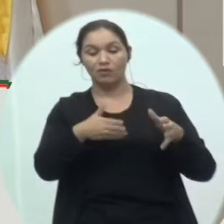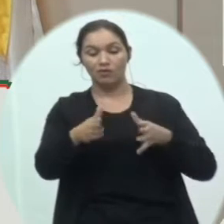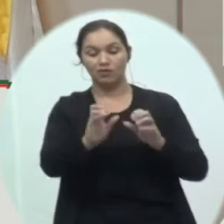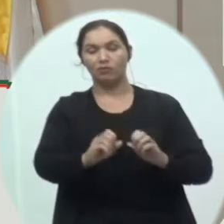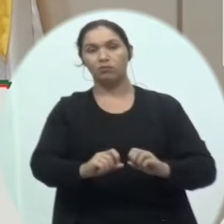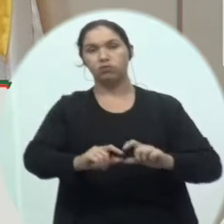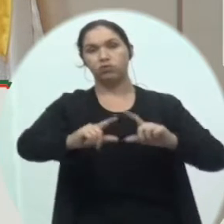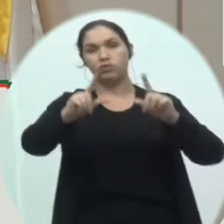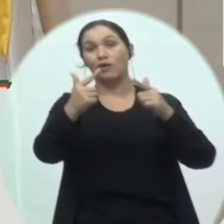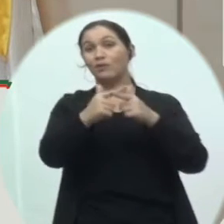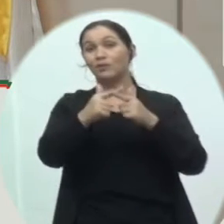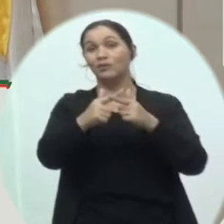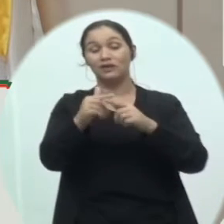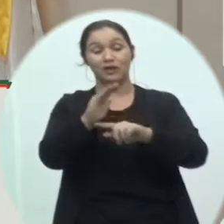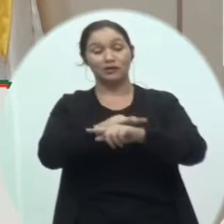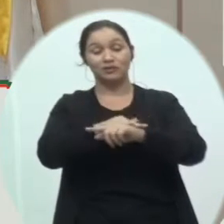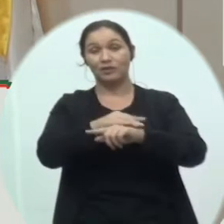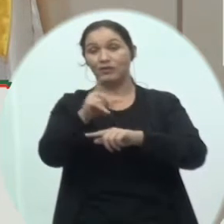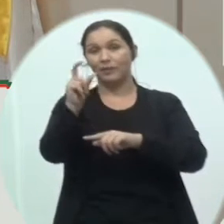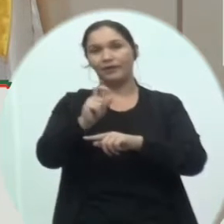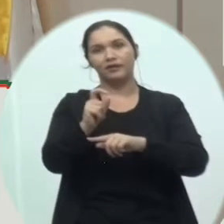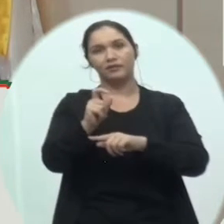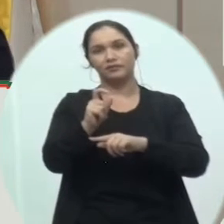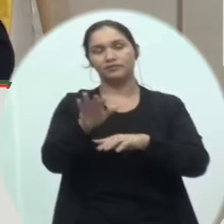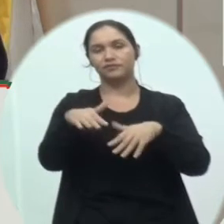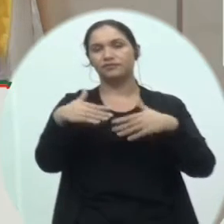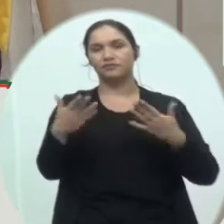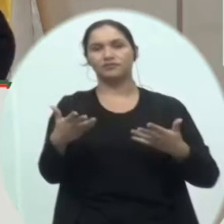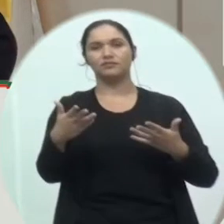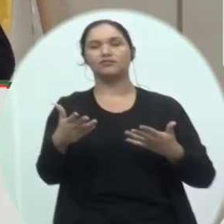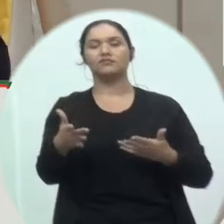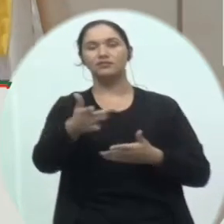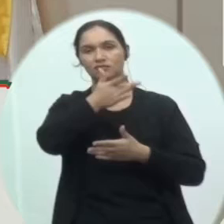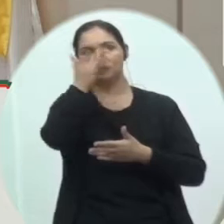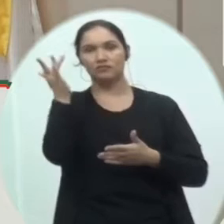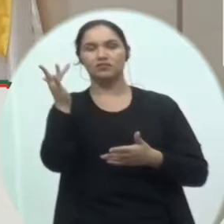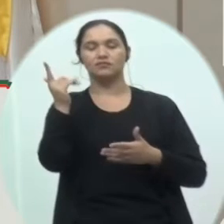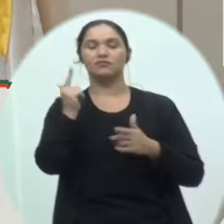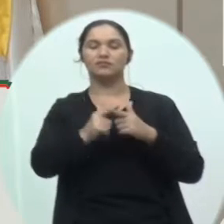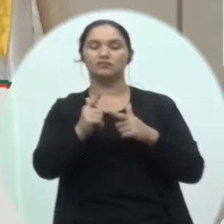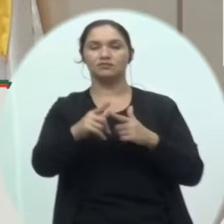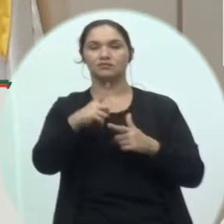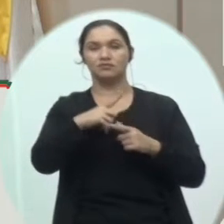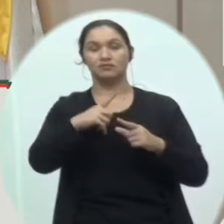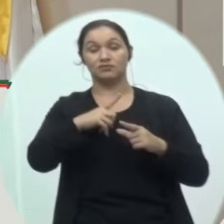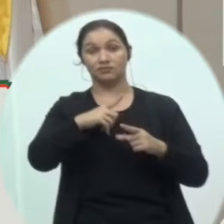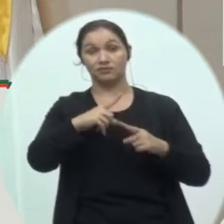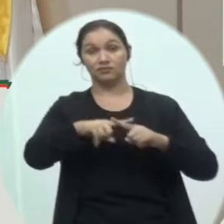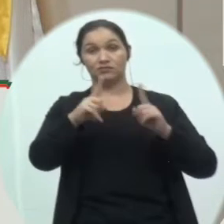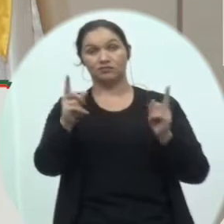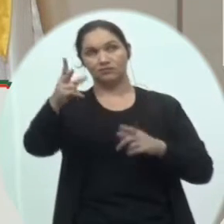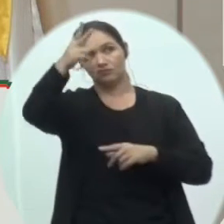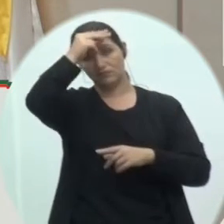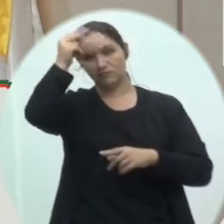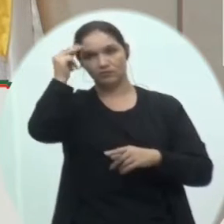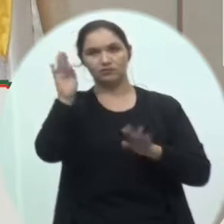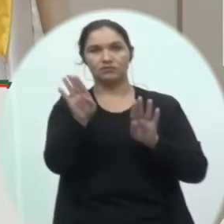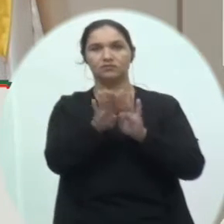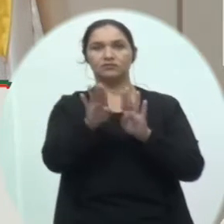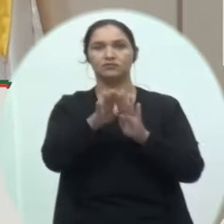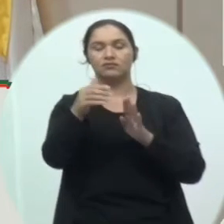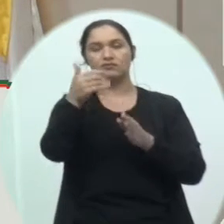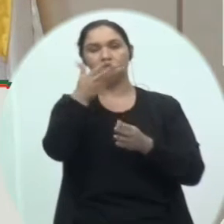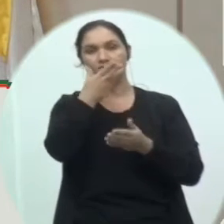período muito curto de tempo. E aí causou alguns transtornos, mas que prontamente o próprio prefeito, o próprio